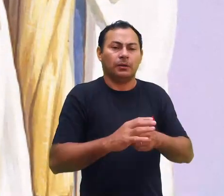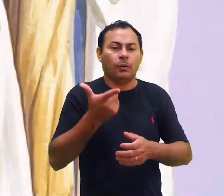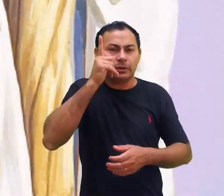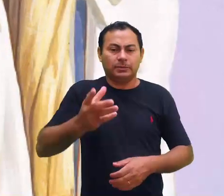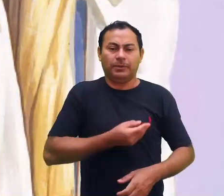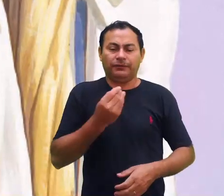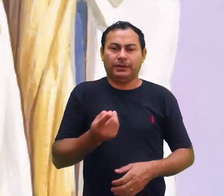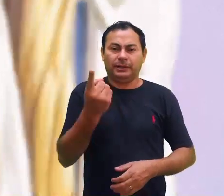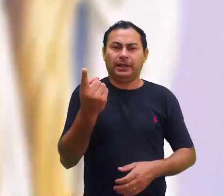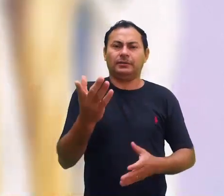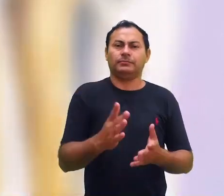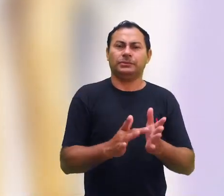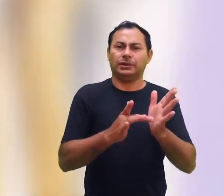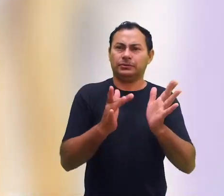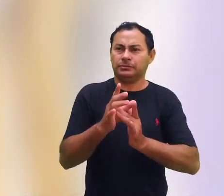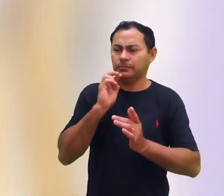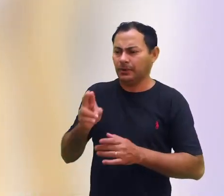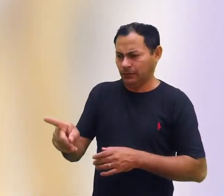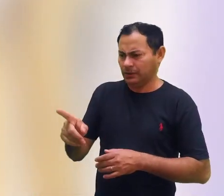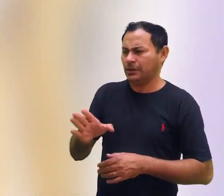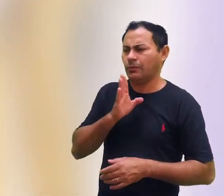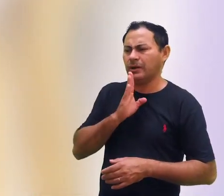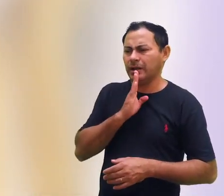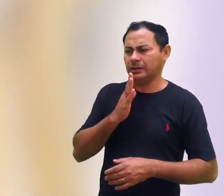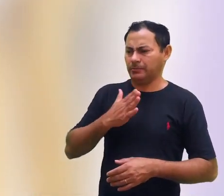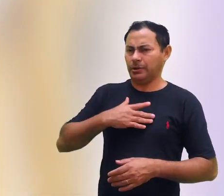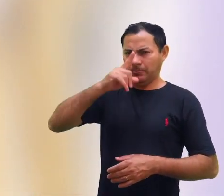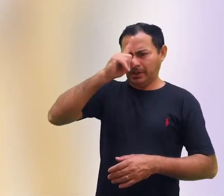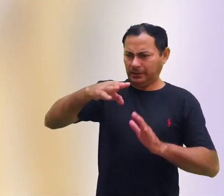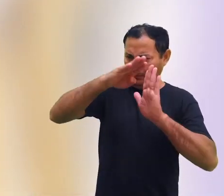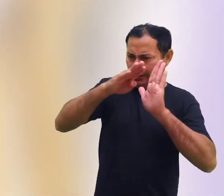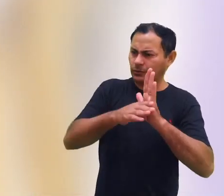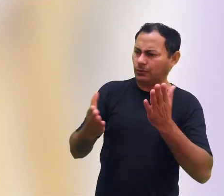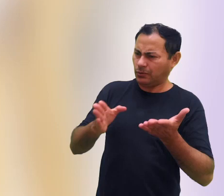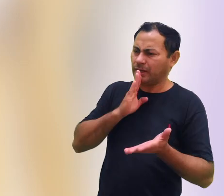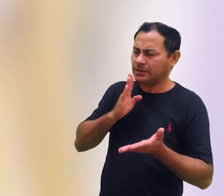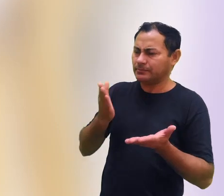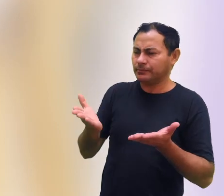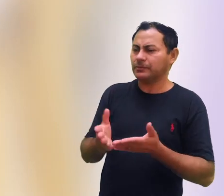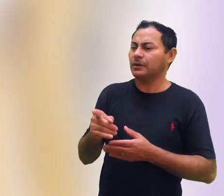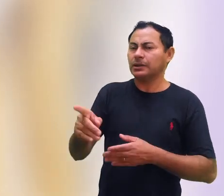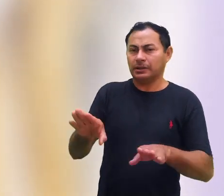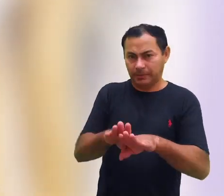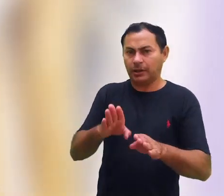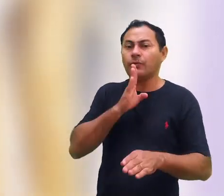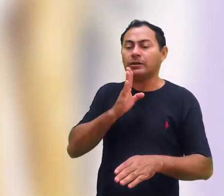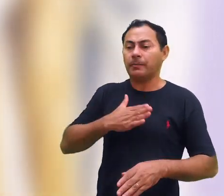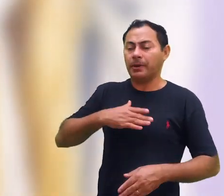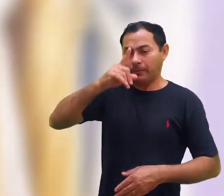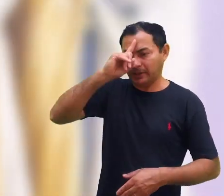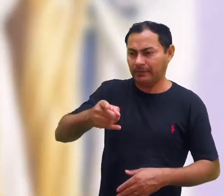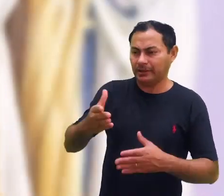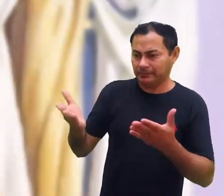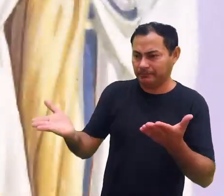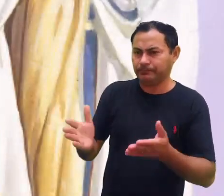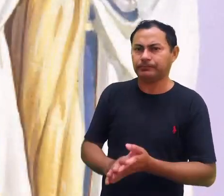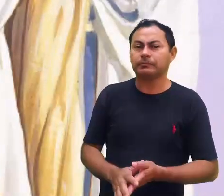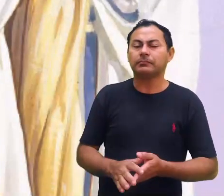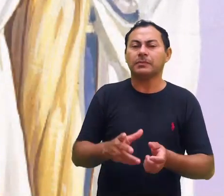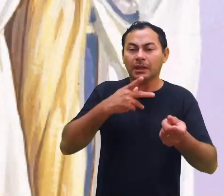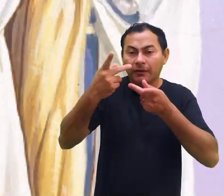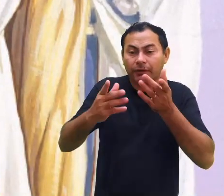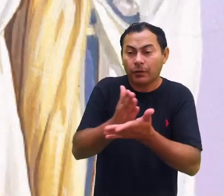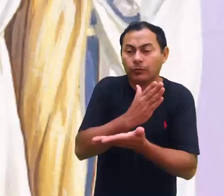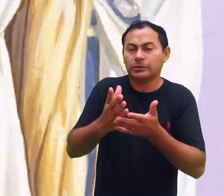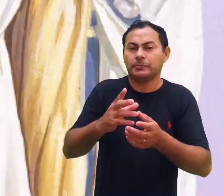conseguir a vida eterna, e Jesus respondeu: Vocês conhecem os meus mandamentos, não? E você conhece meu mandamento, né?